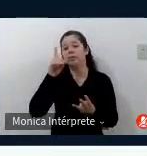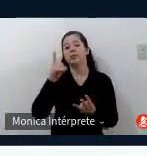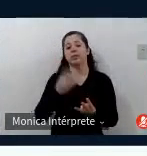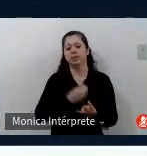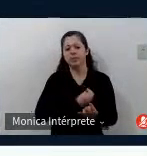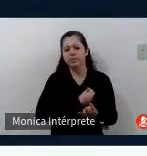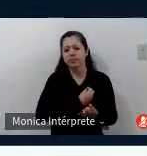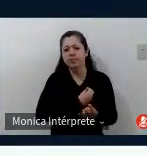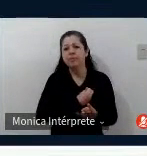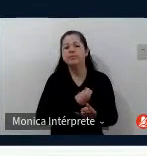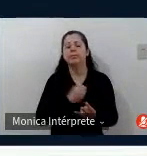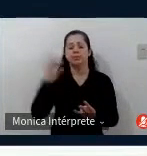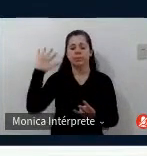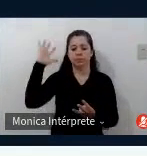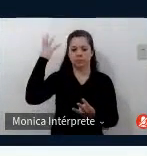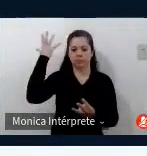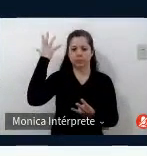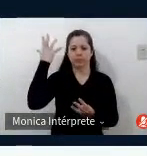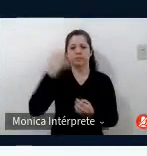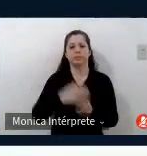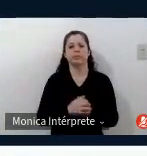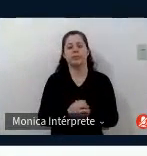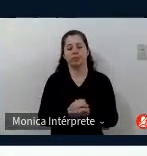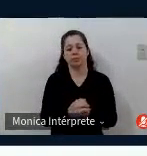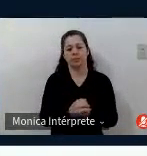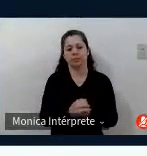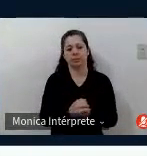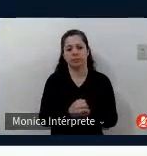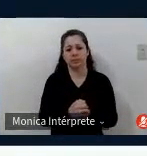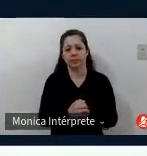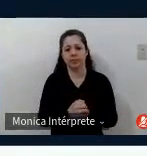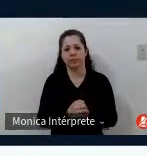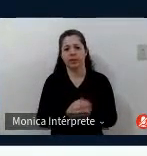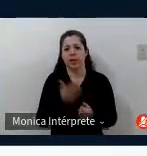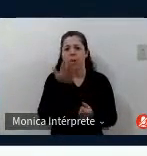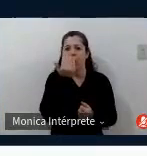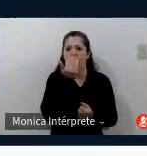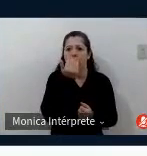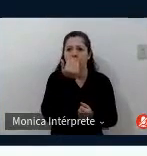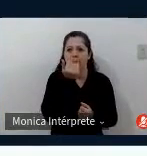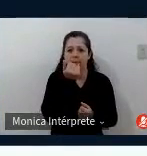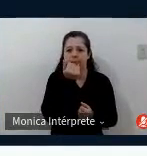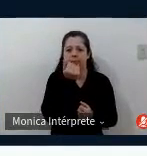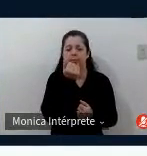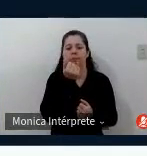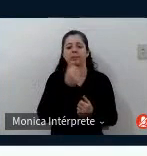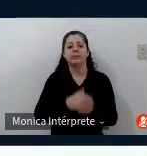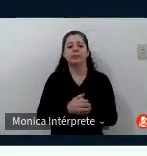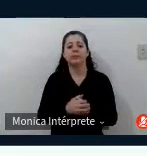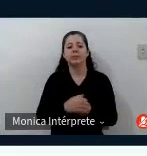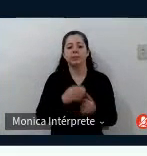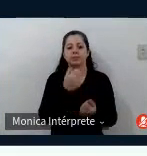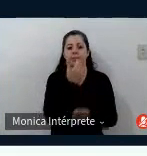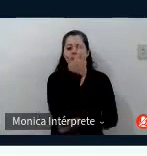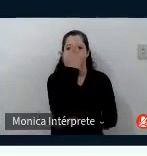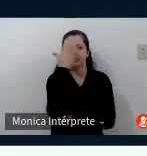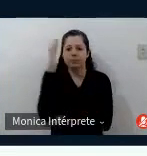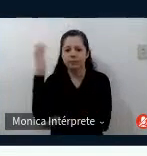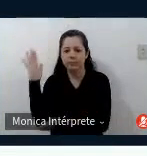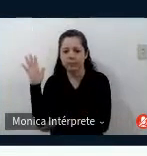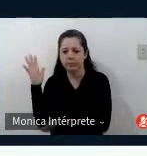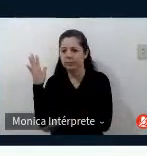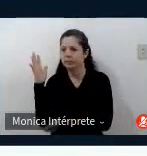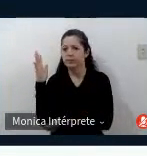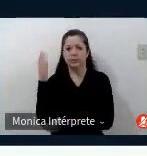e efetivas de todas as pessoas e todas as comunidades. Então, não tem como não fazer esse diálogo,